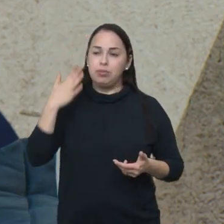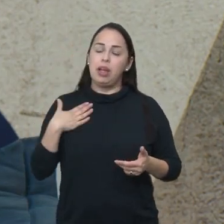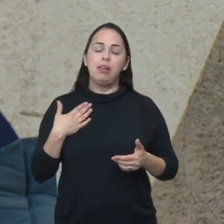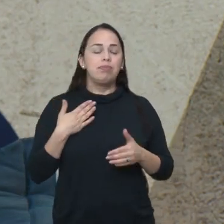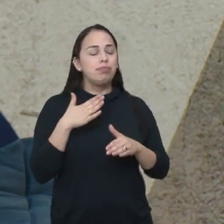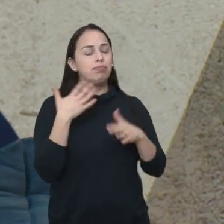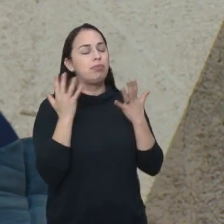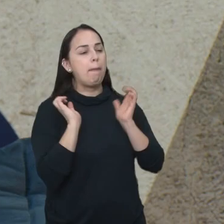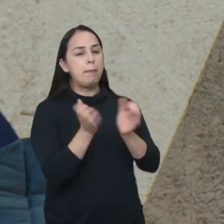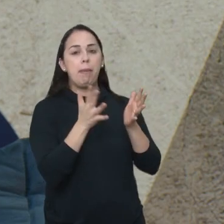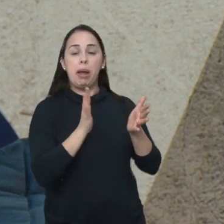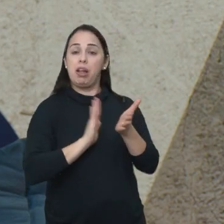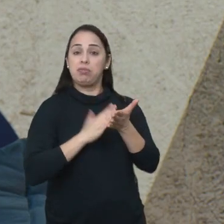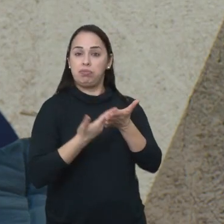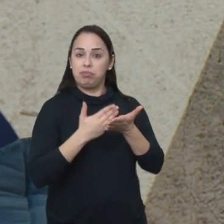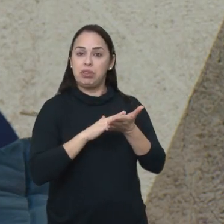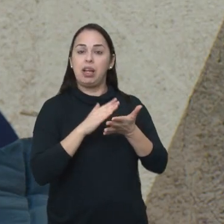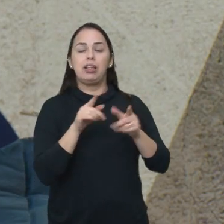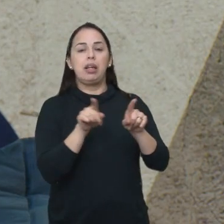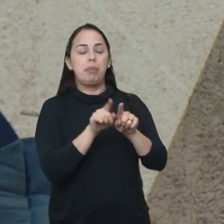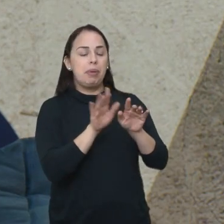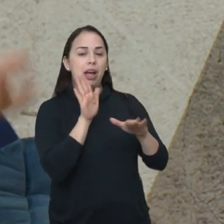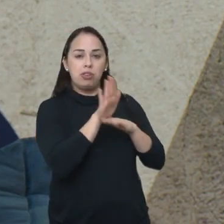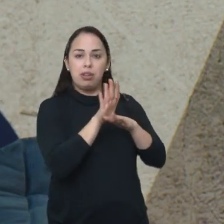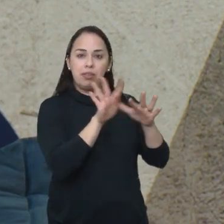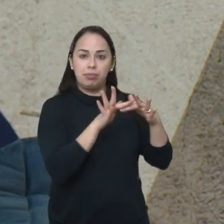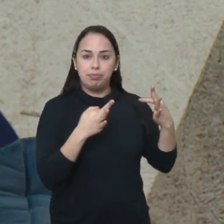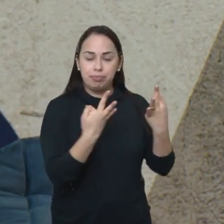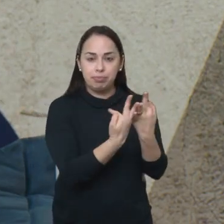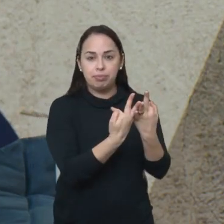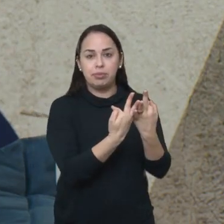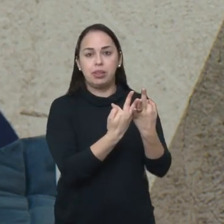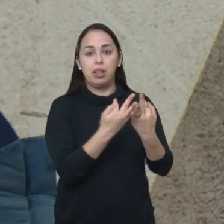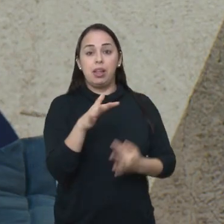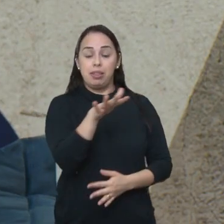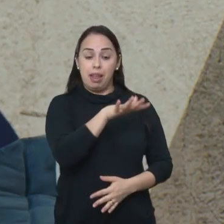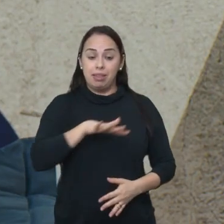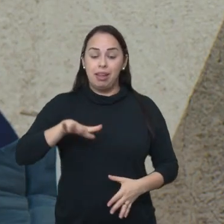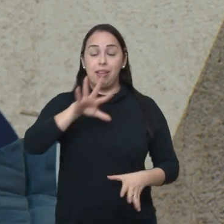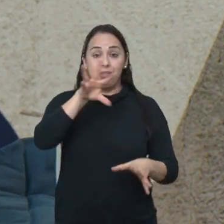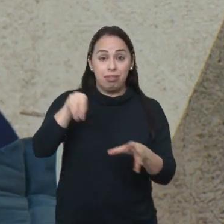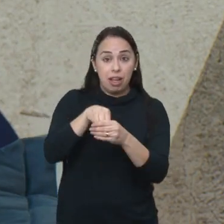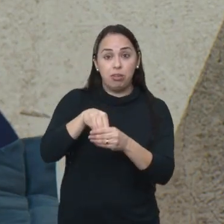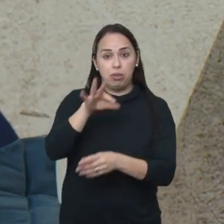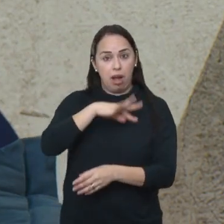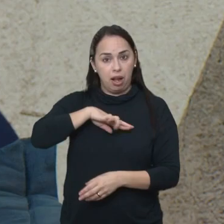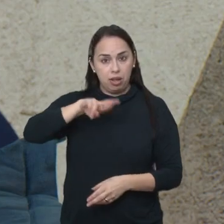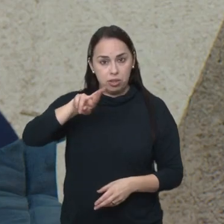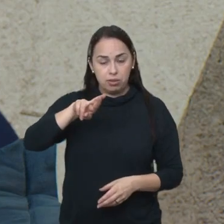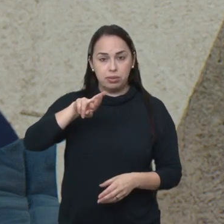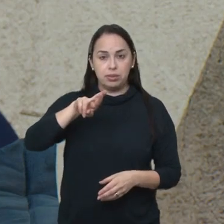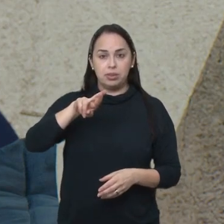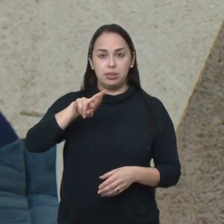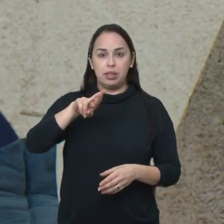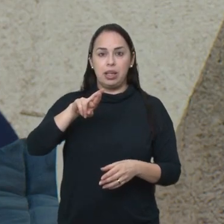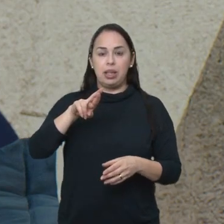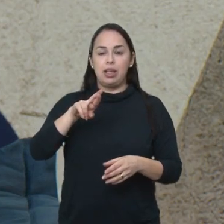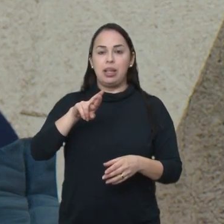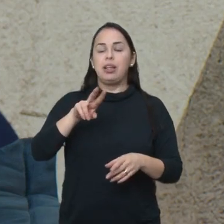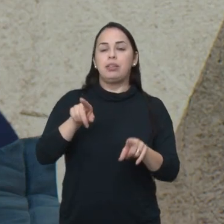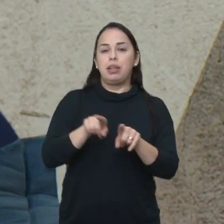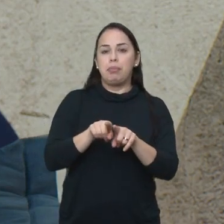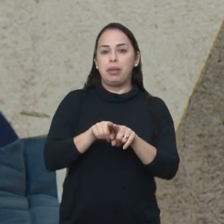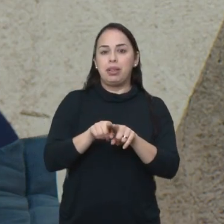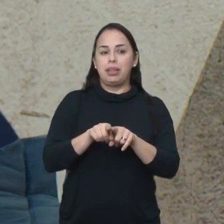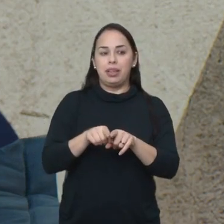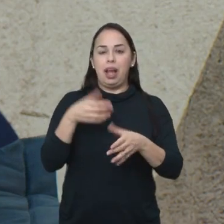Fernando, que acabava sendo o intérprete dos pais, familiares, no espaço religioso, a língua de